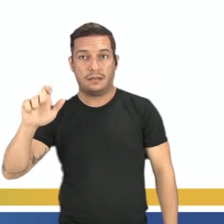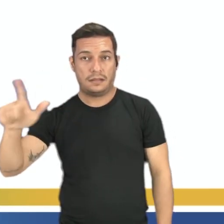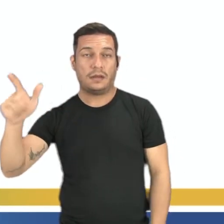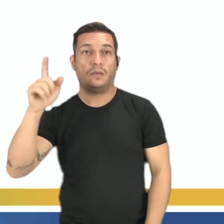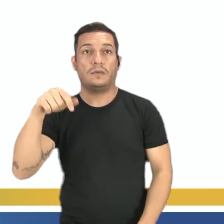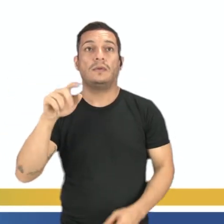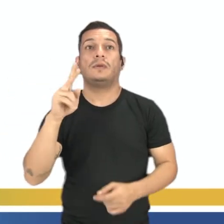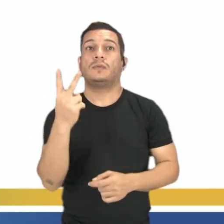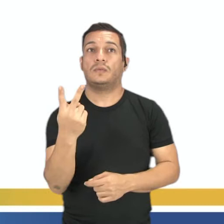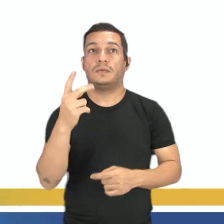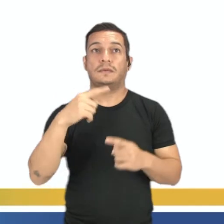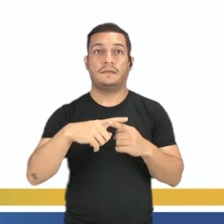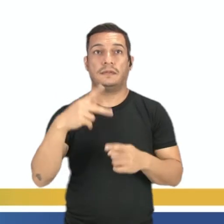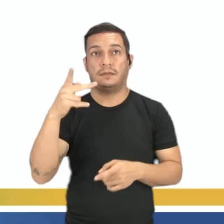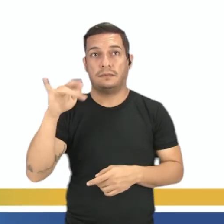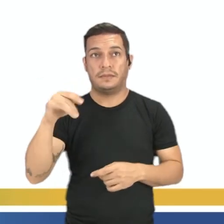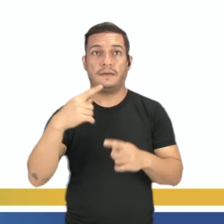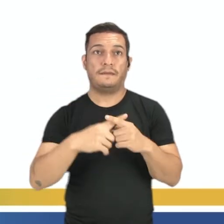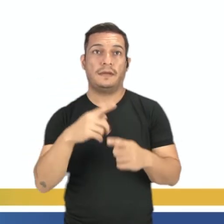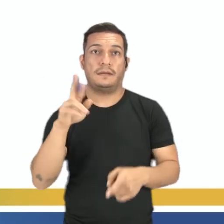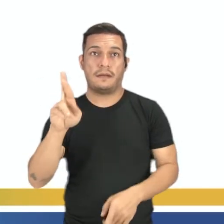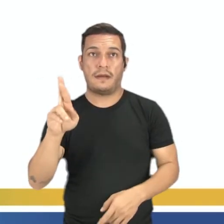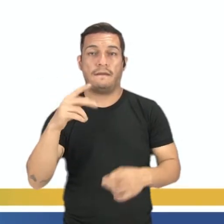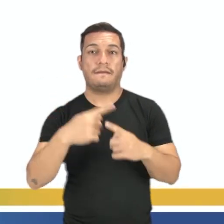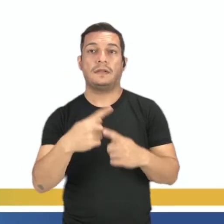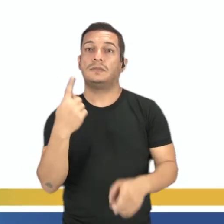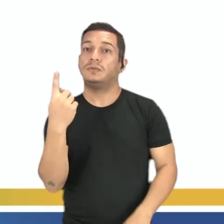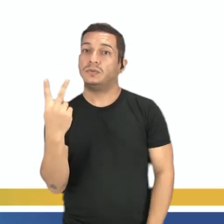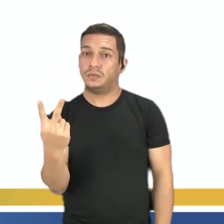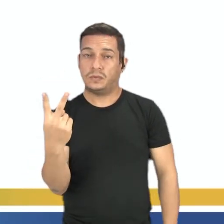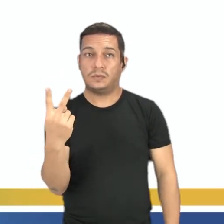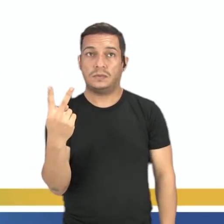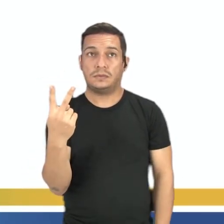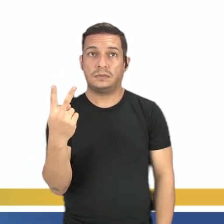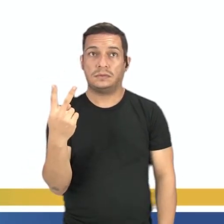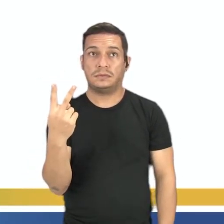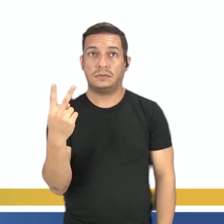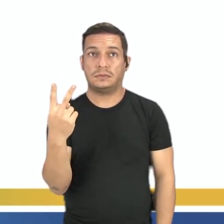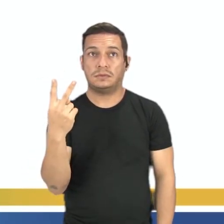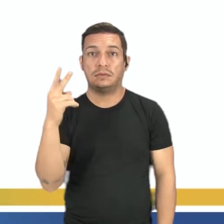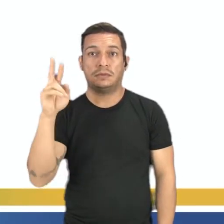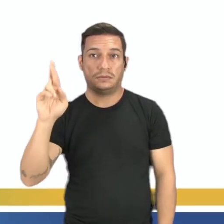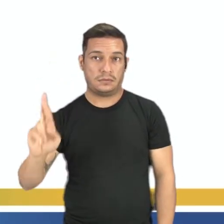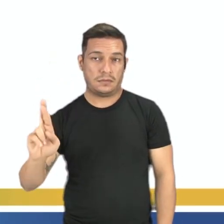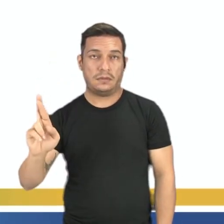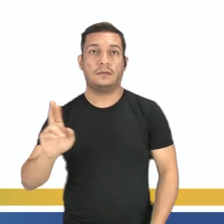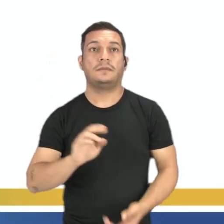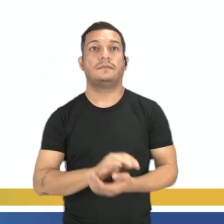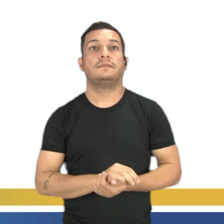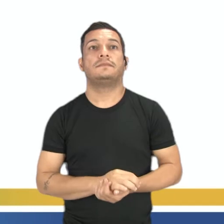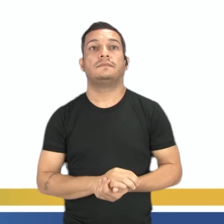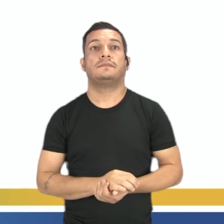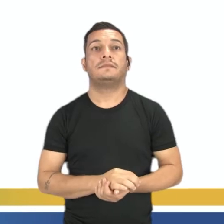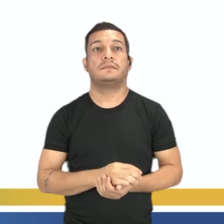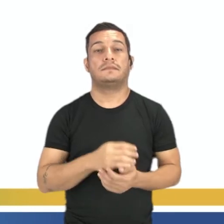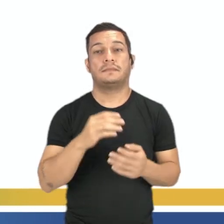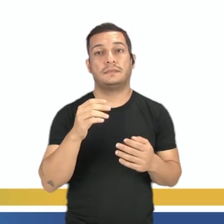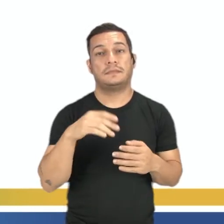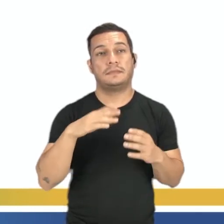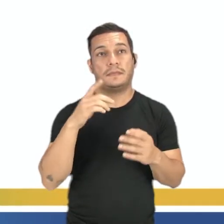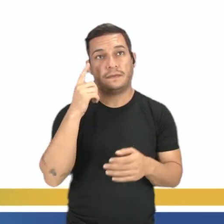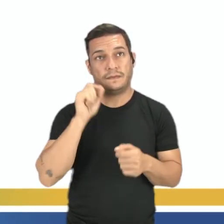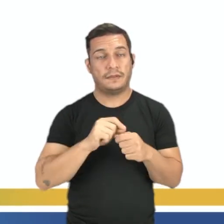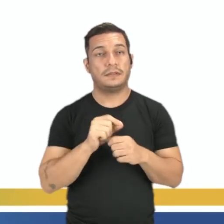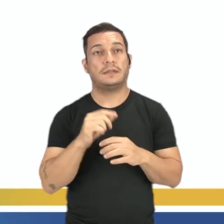lateral 2 vezes π vezes R, aí temos o H, que é igual a 2R. A área lateral é igual, fazendo